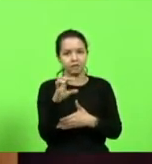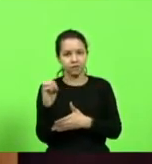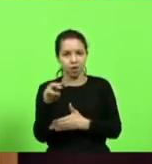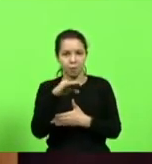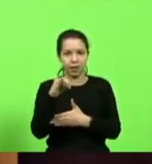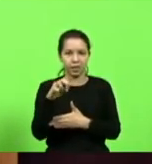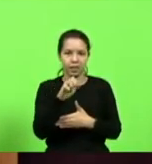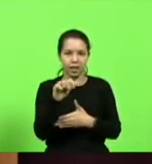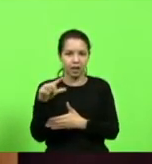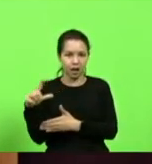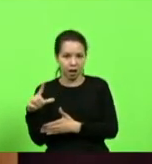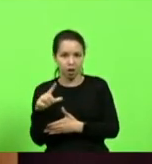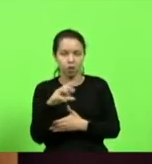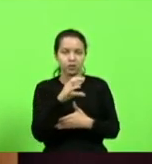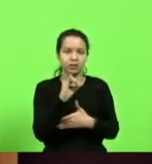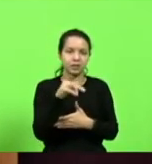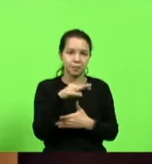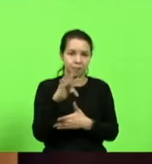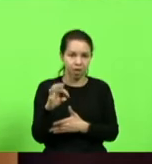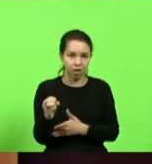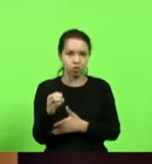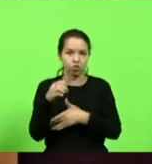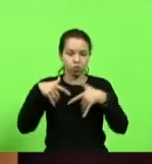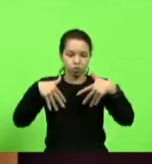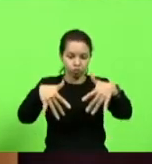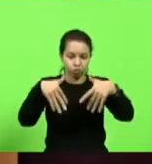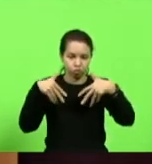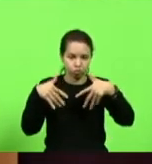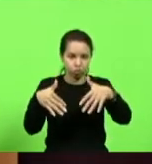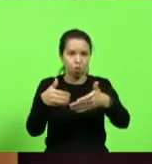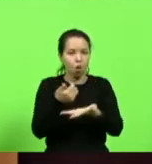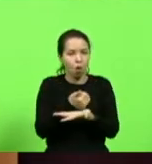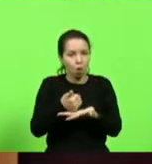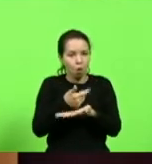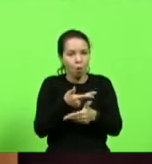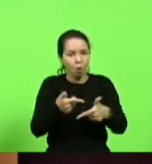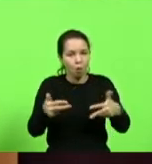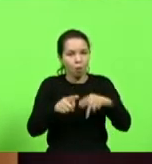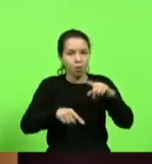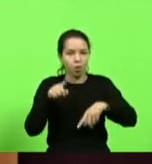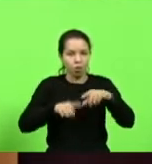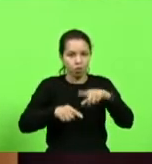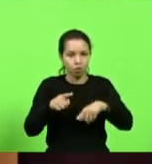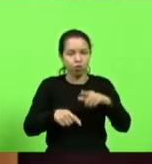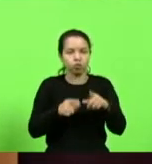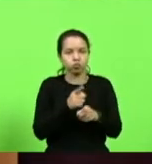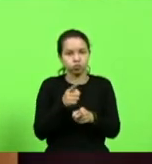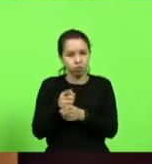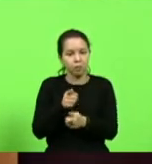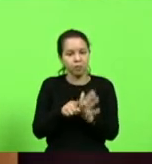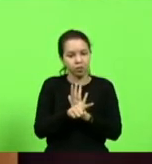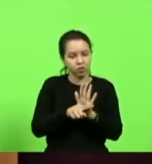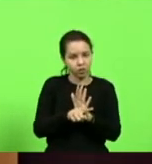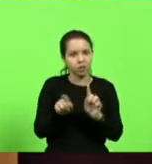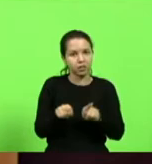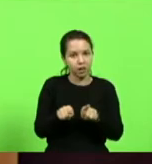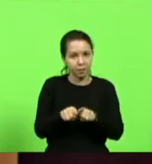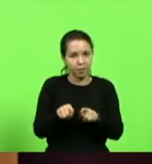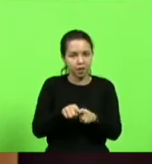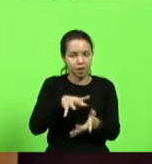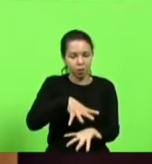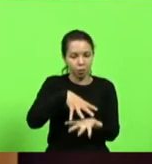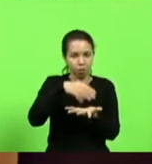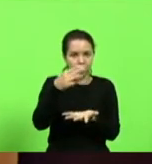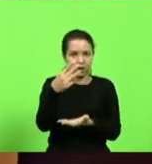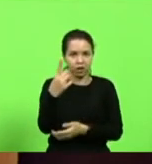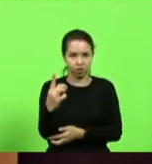Cimento, fertilizante, cosmético, e descobri, pesquisando, que até impressão em 3D.